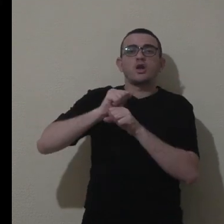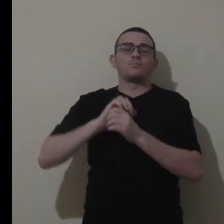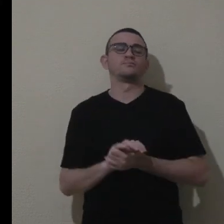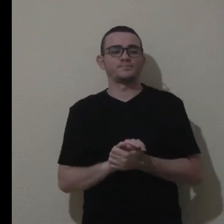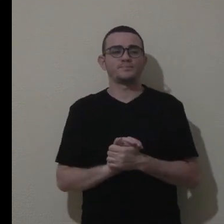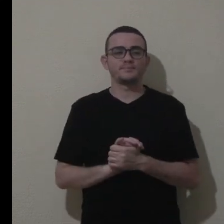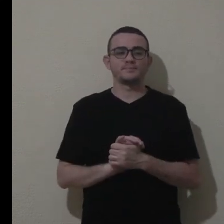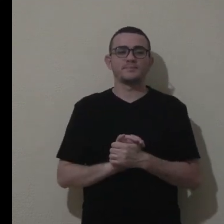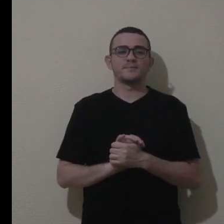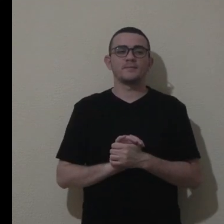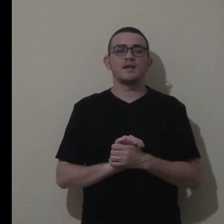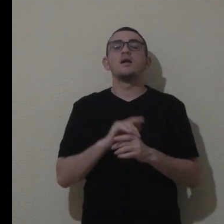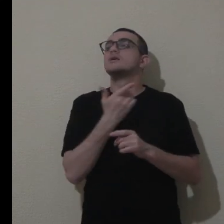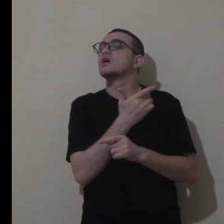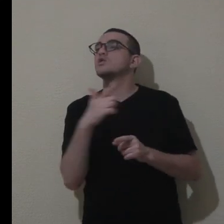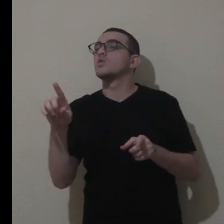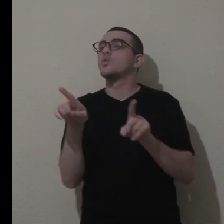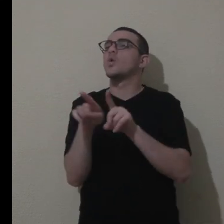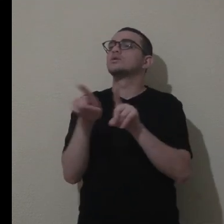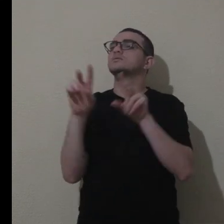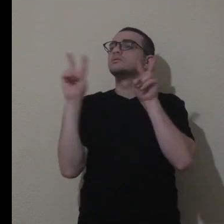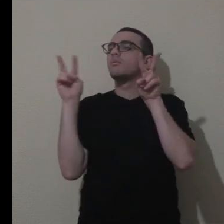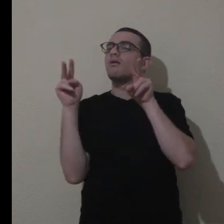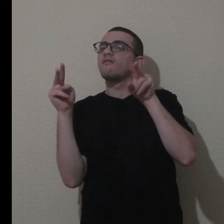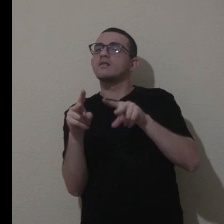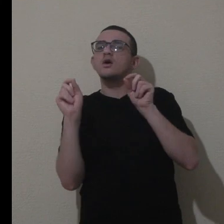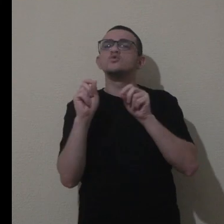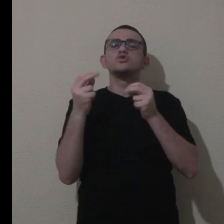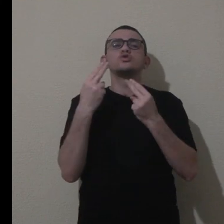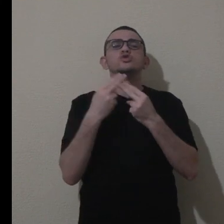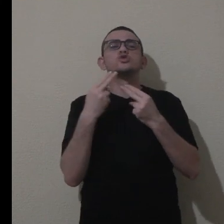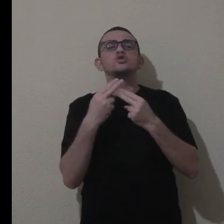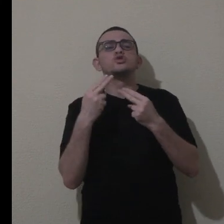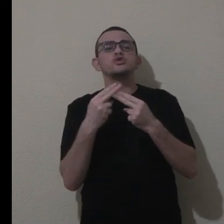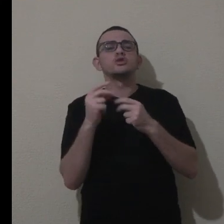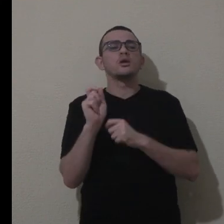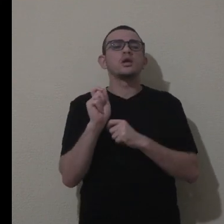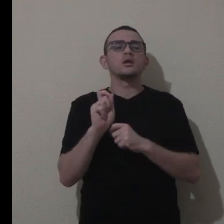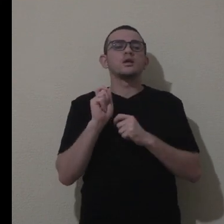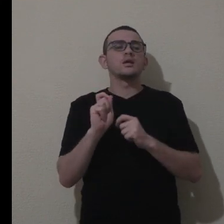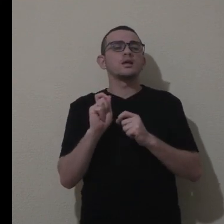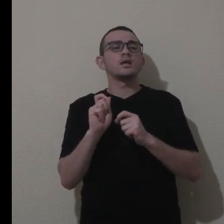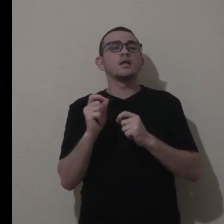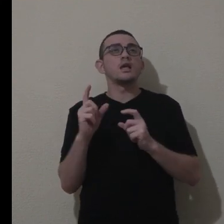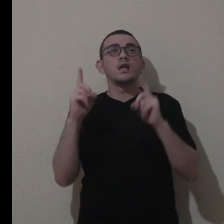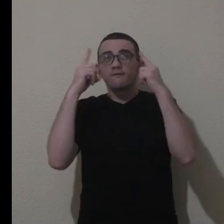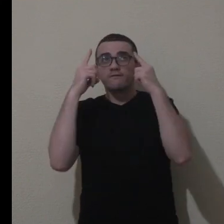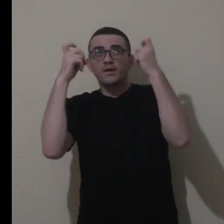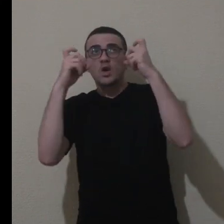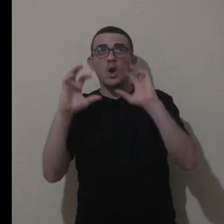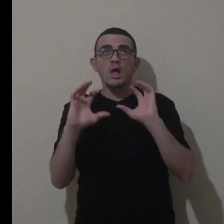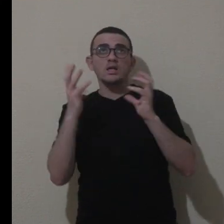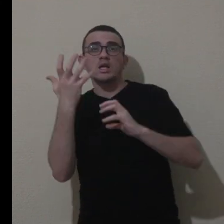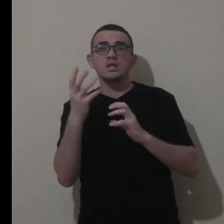geral. Esse aqui é uma outra visão, né, dos tipos de eventos